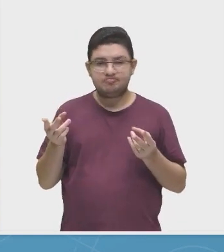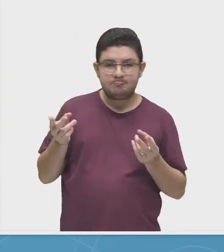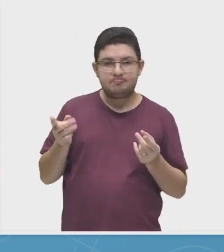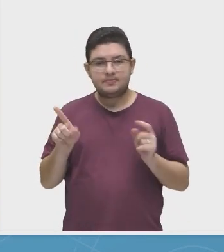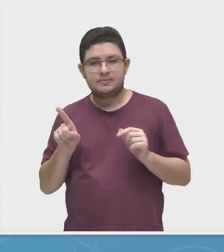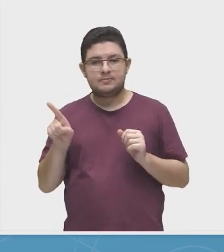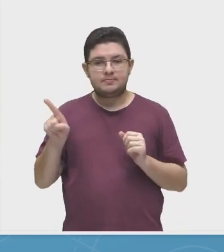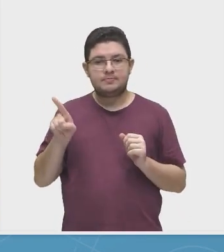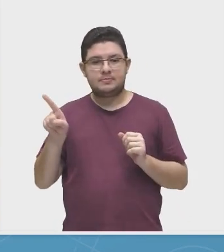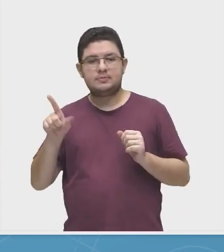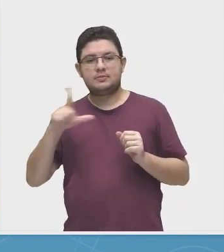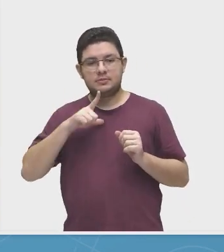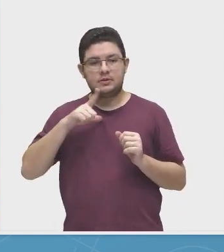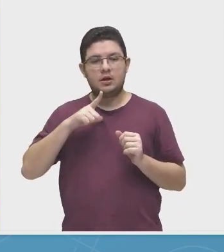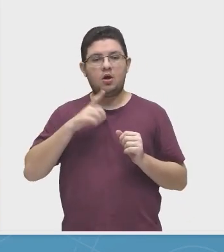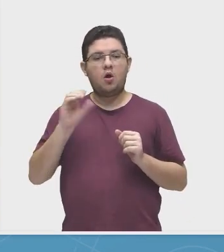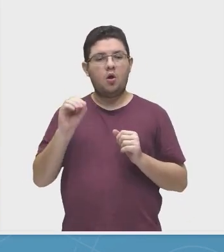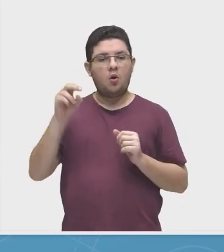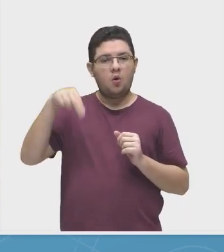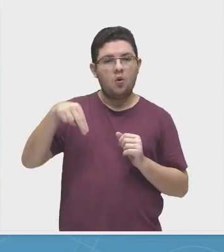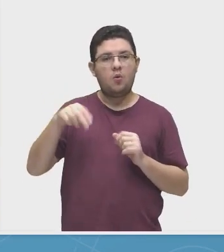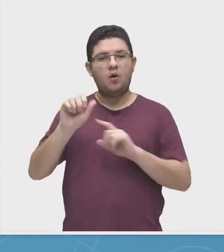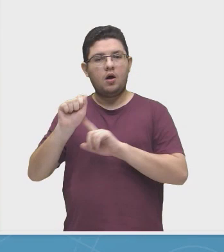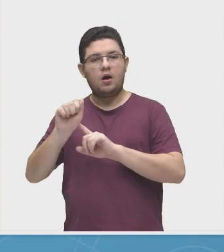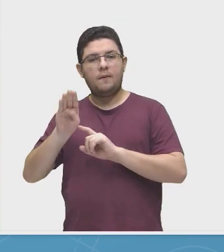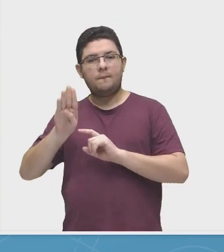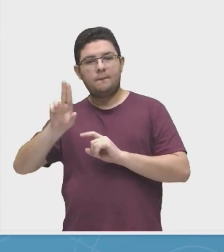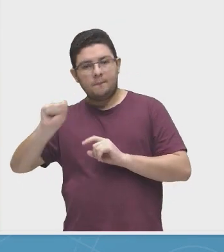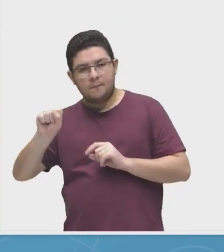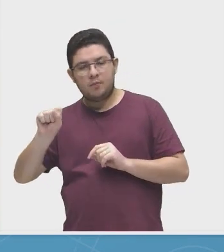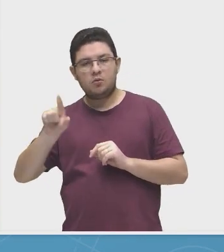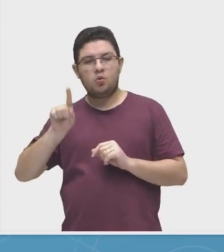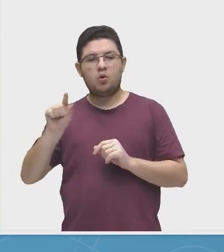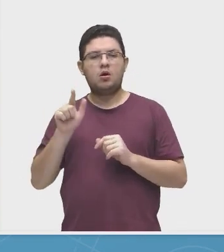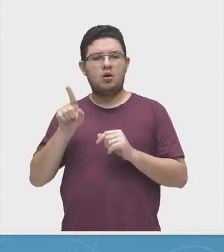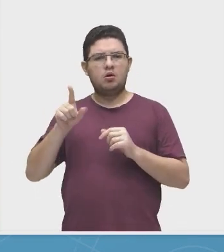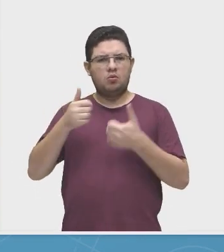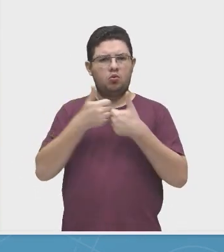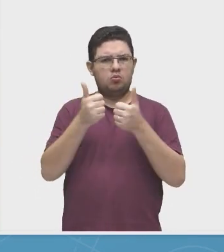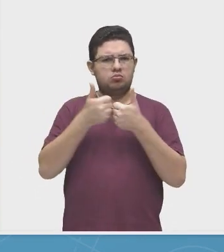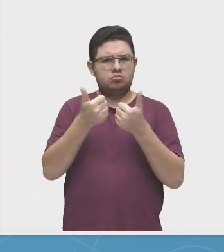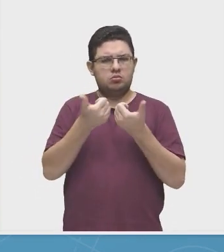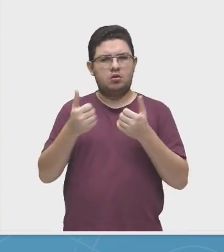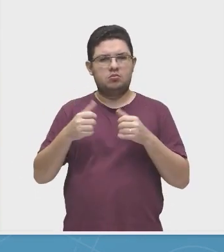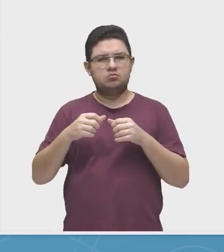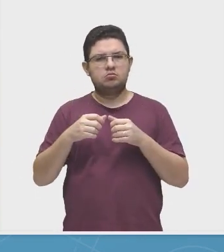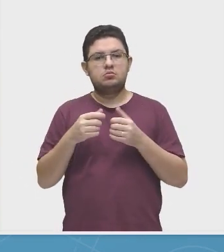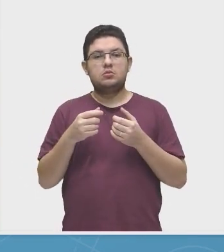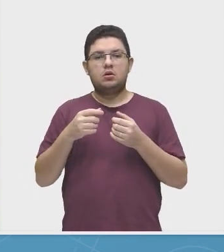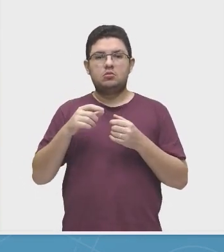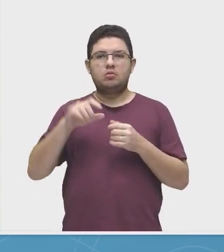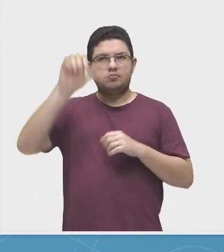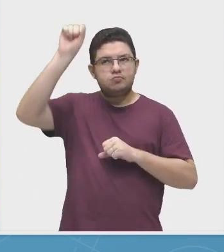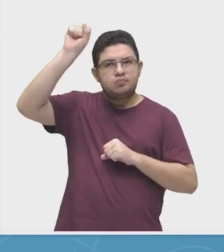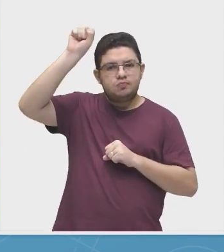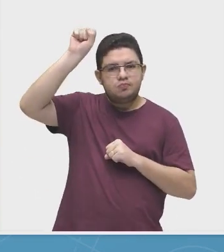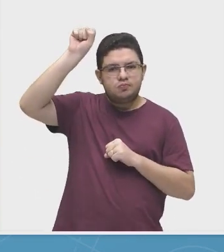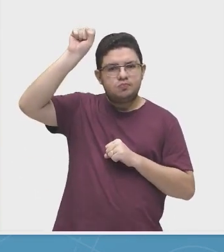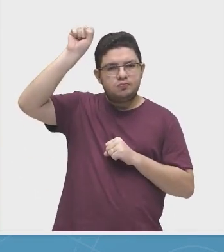on a bus, né, dentro do ônibus, é um meio de transporte longo, grande, nós utilizamos, então, a preposição